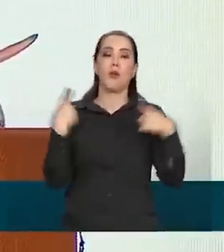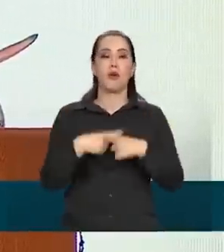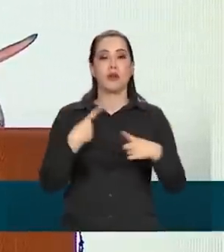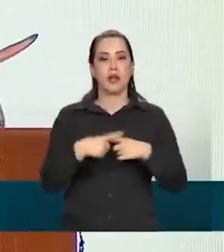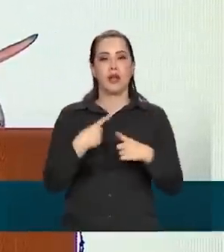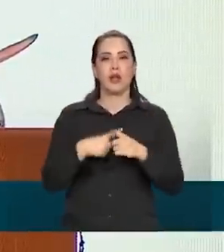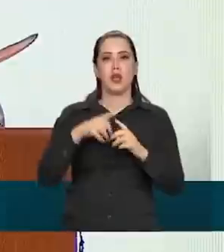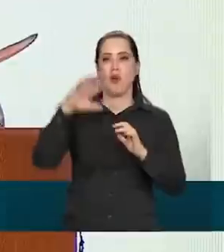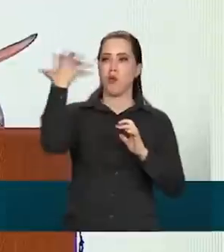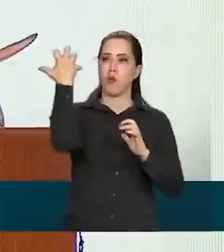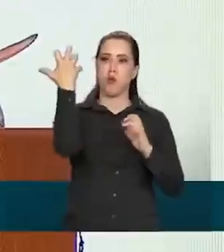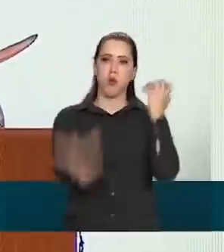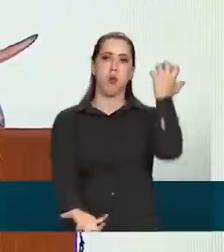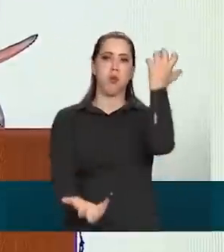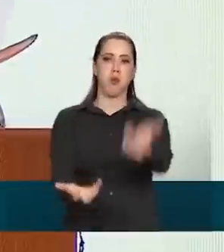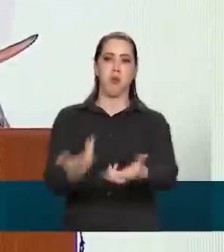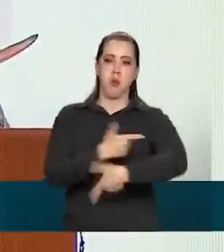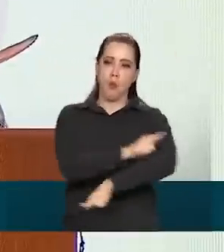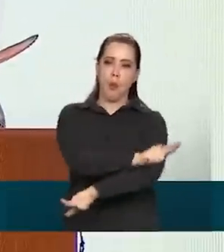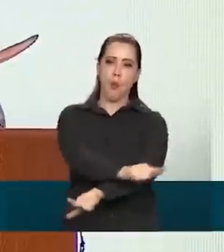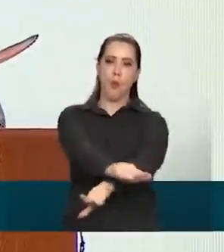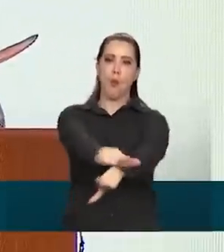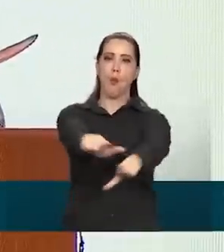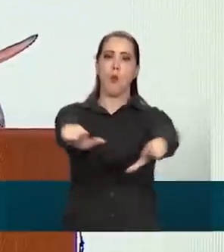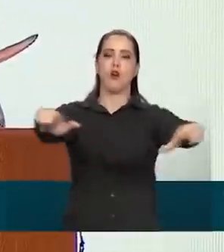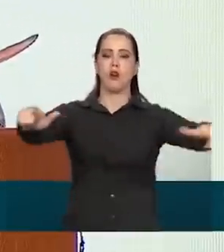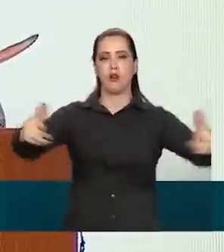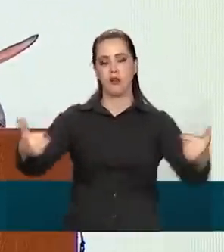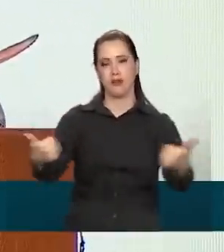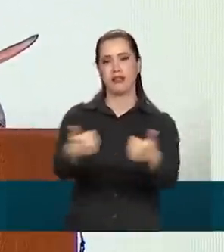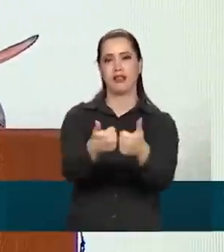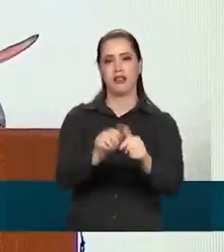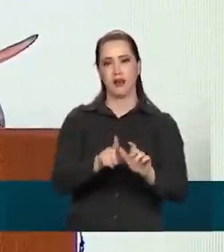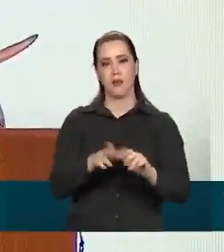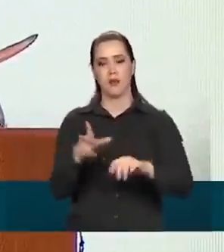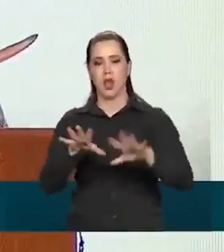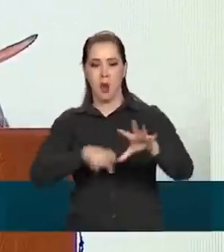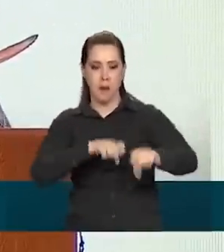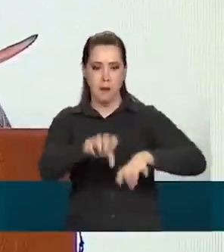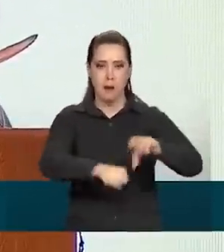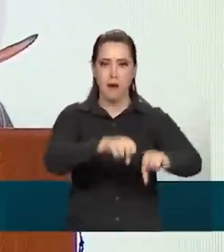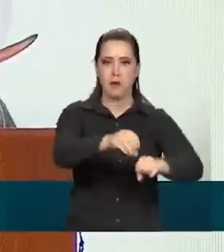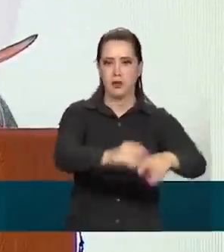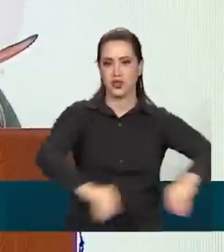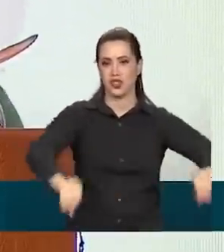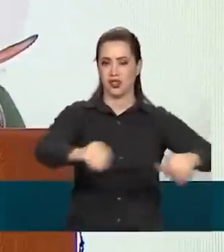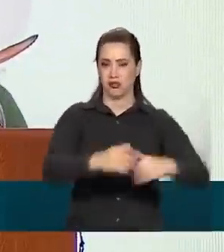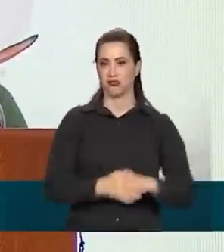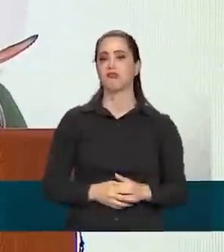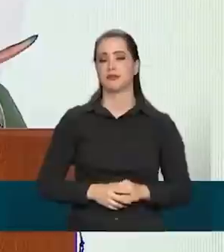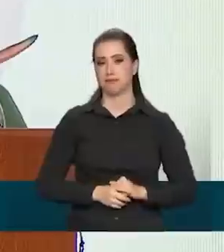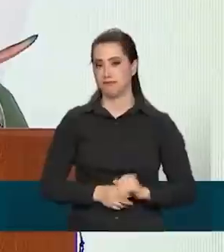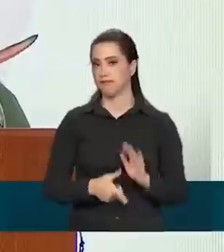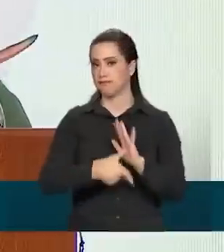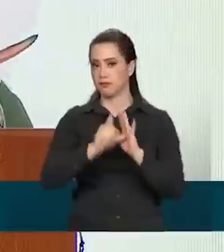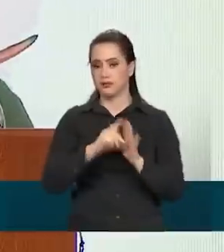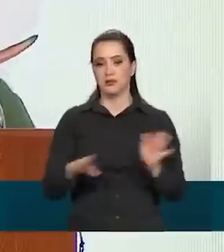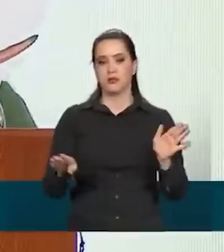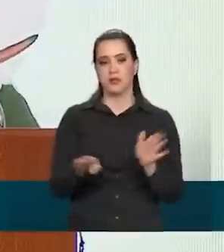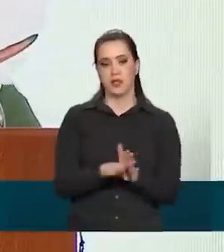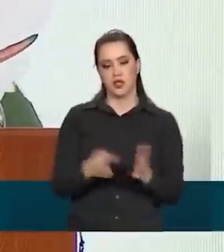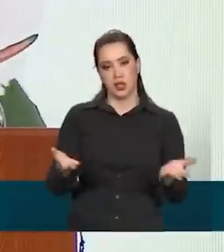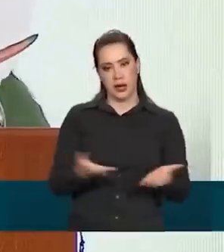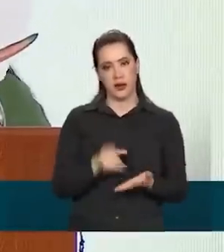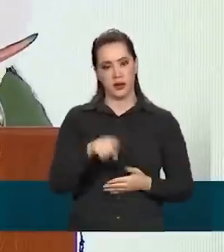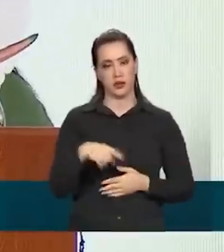ao desmatamento, ao garimpo ilegal e à grilagem de terras. E antes de chegar aqui, tivemos